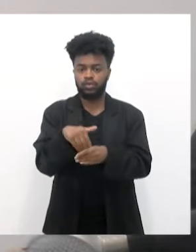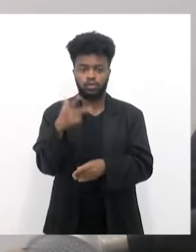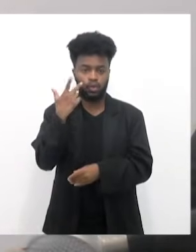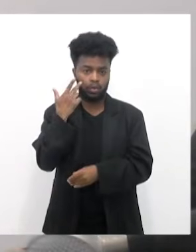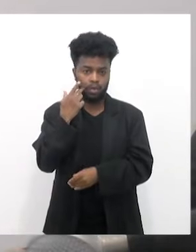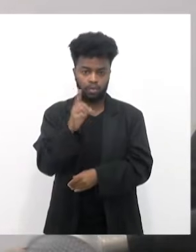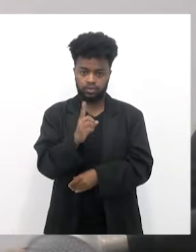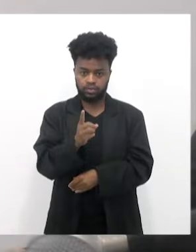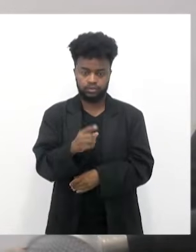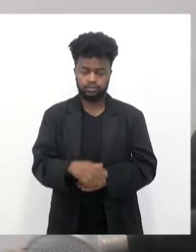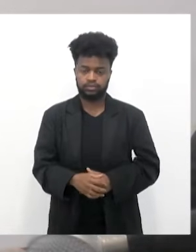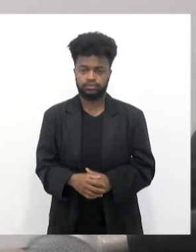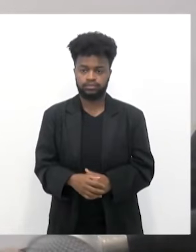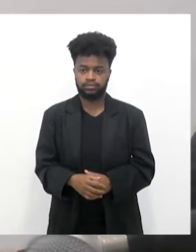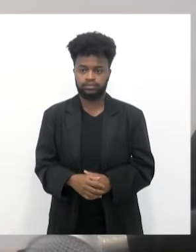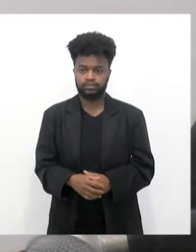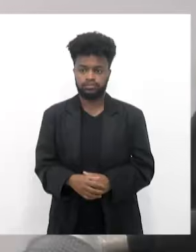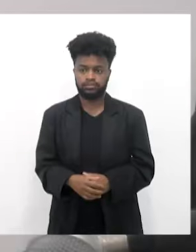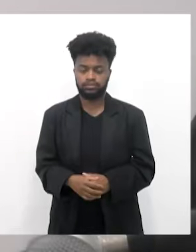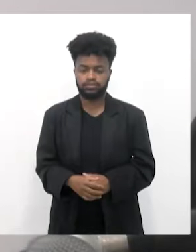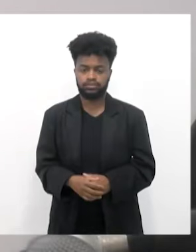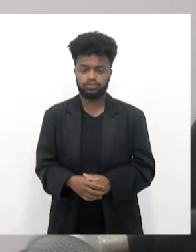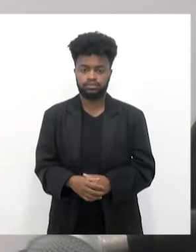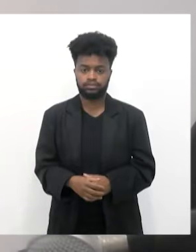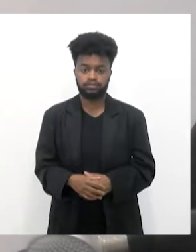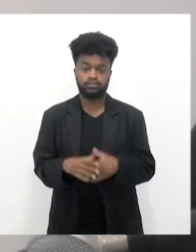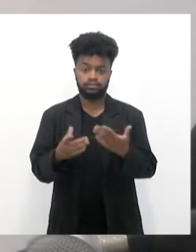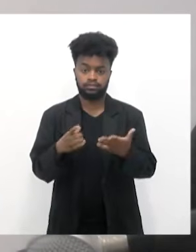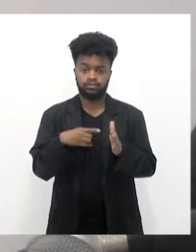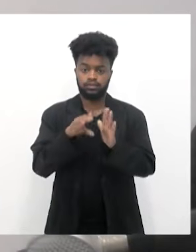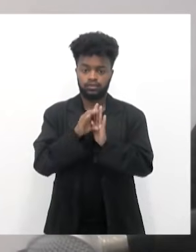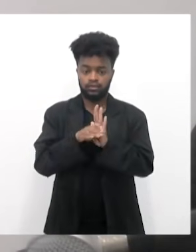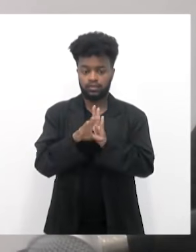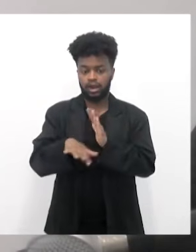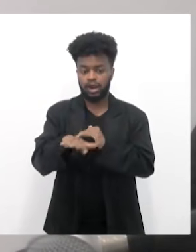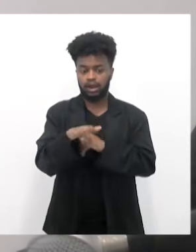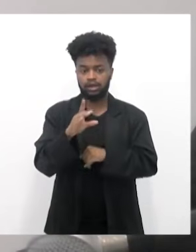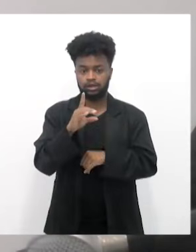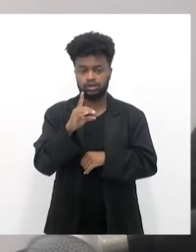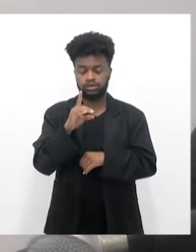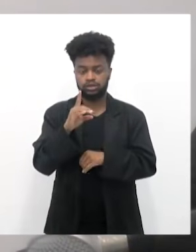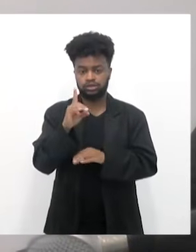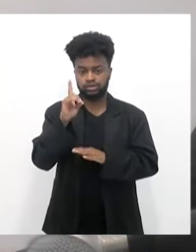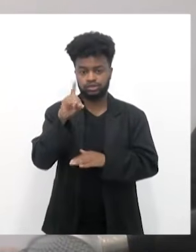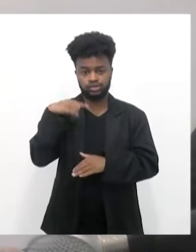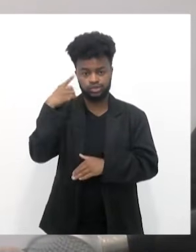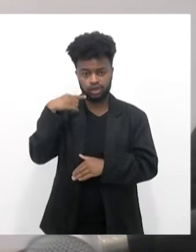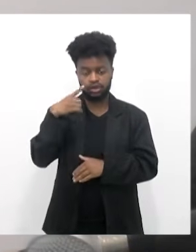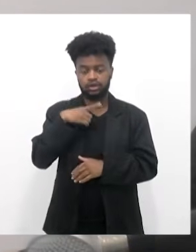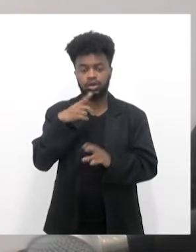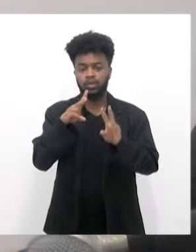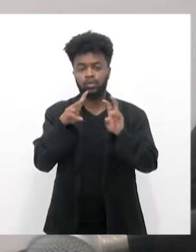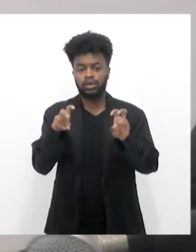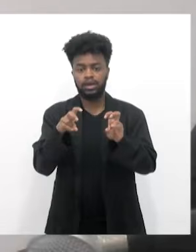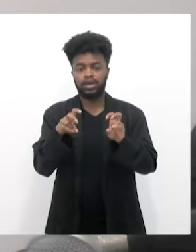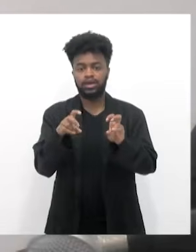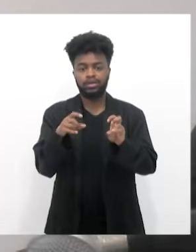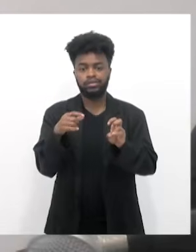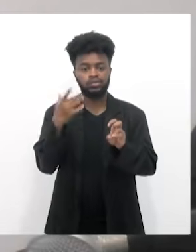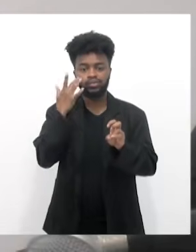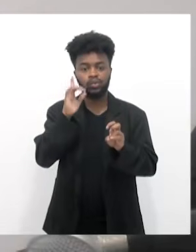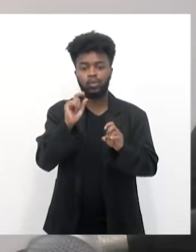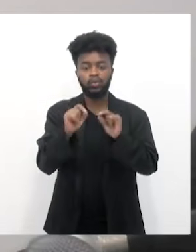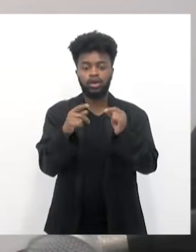normais, com todas as aspas, né? E há um conceito no direito que nós chamamos de imprevisibilidade fática. E esse conceito ele